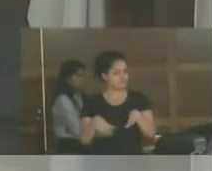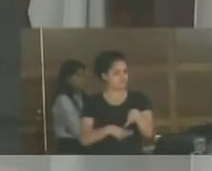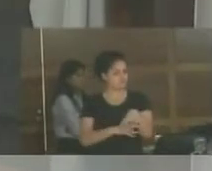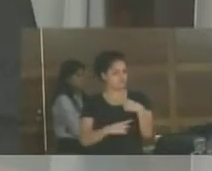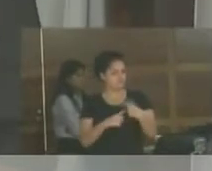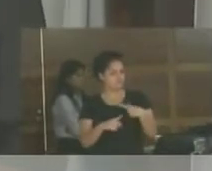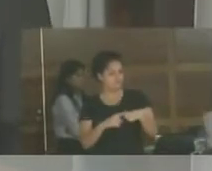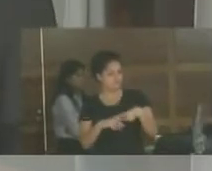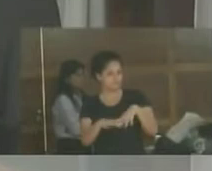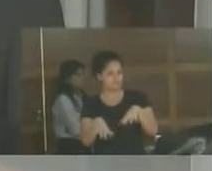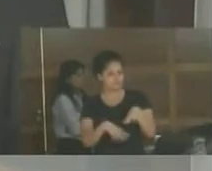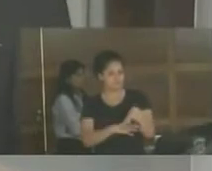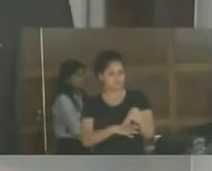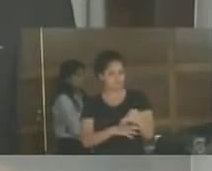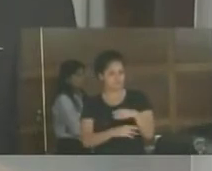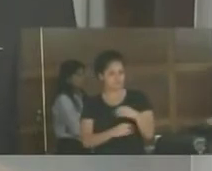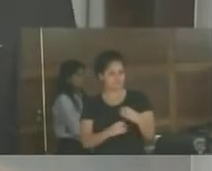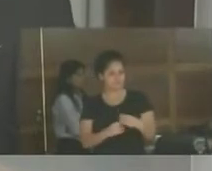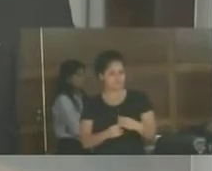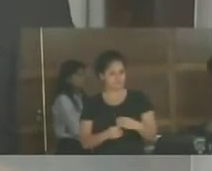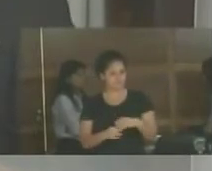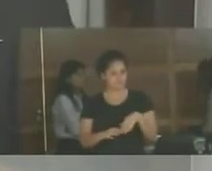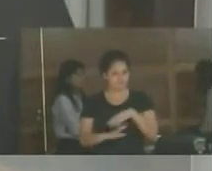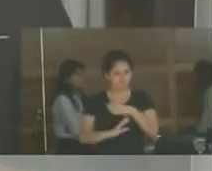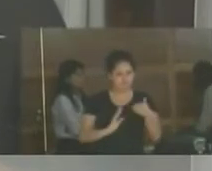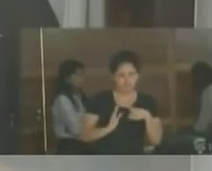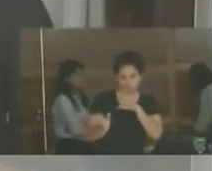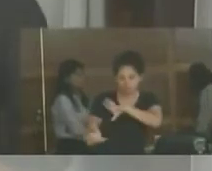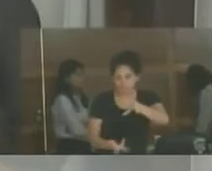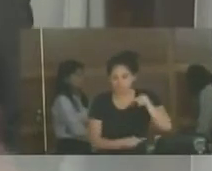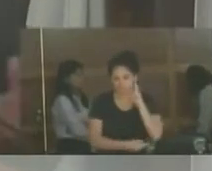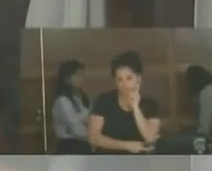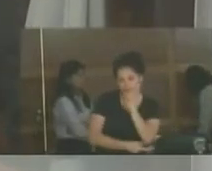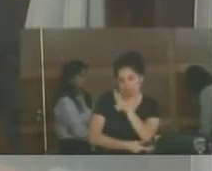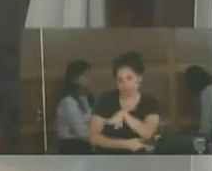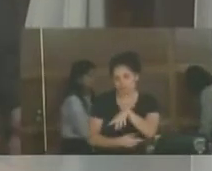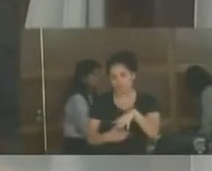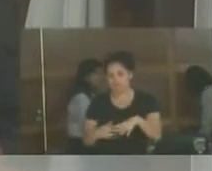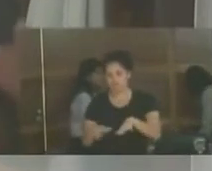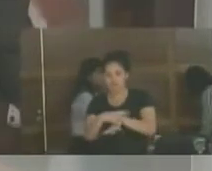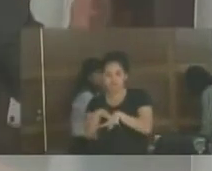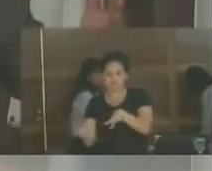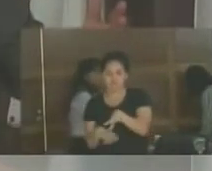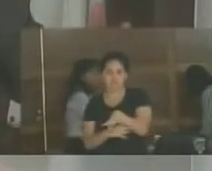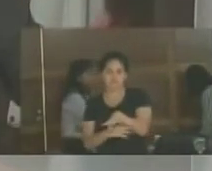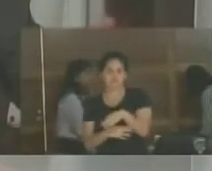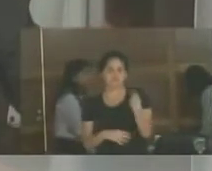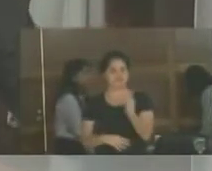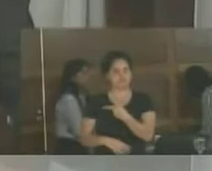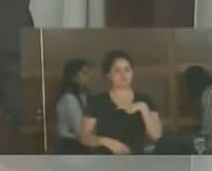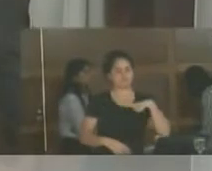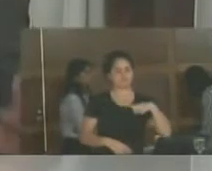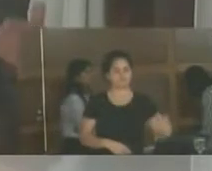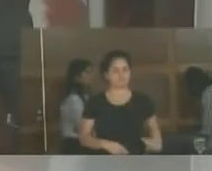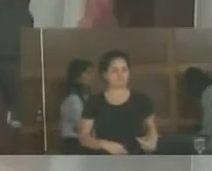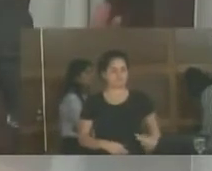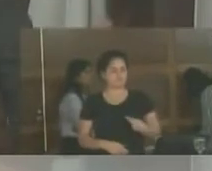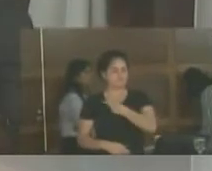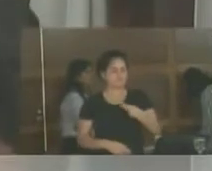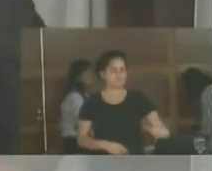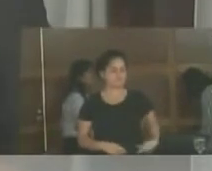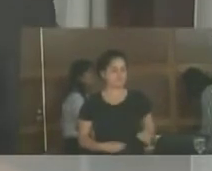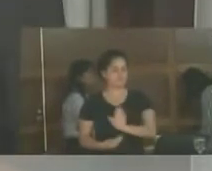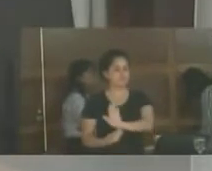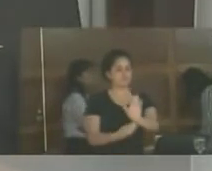aqui chama a atenção do mundo todo. Agora, nós temos um presidente que está levando isso e mostrando